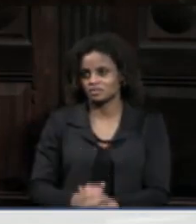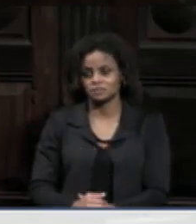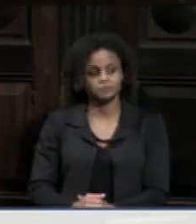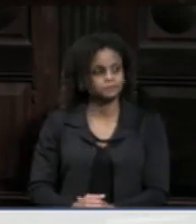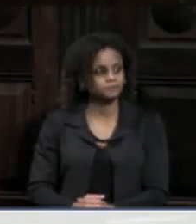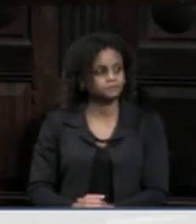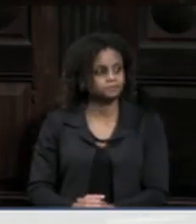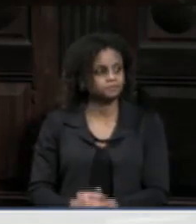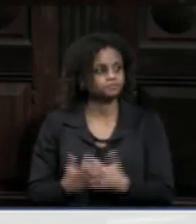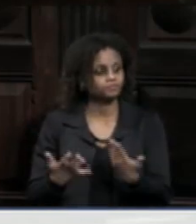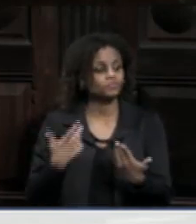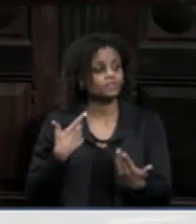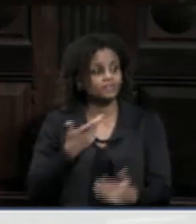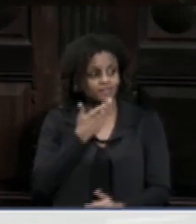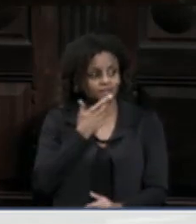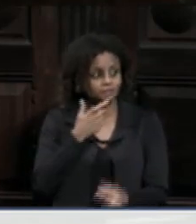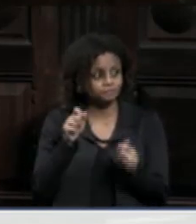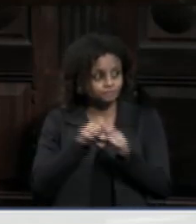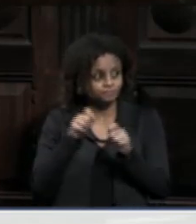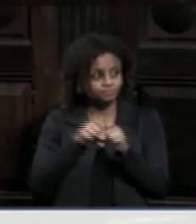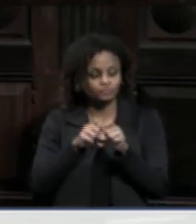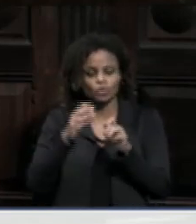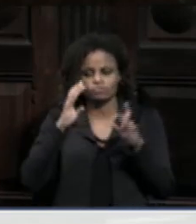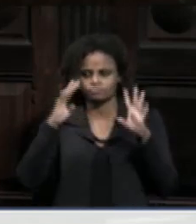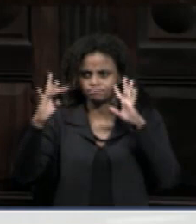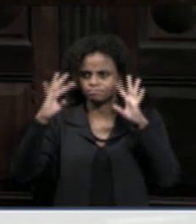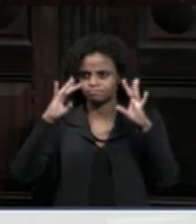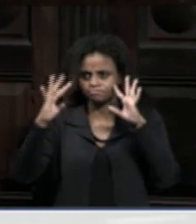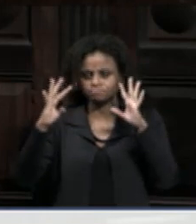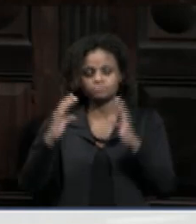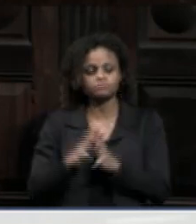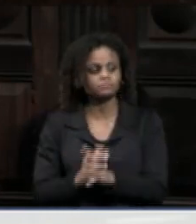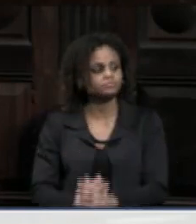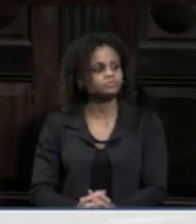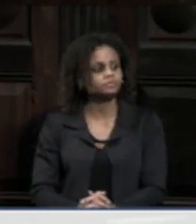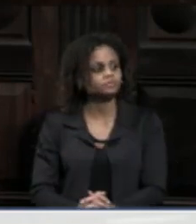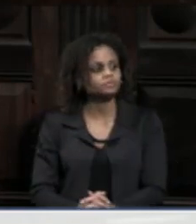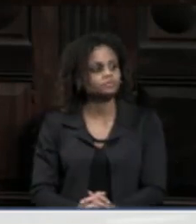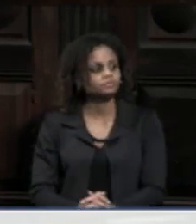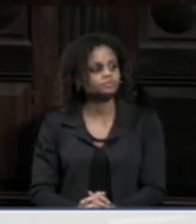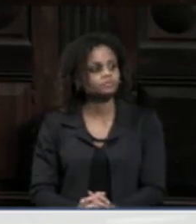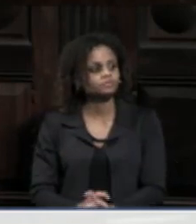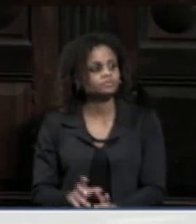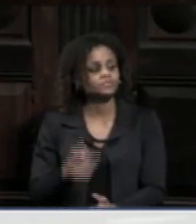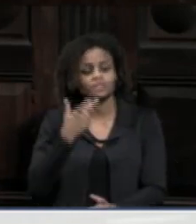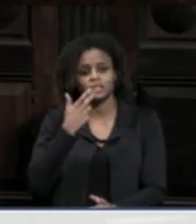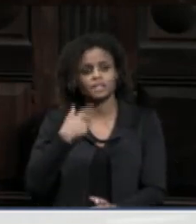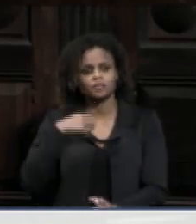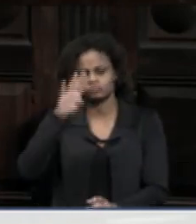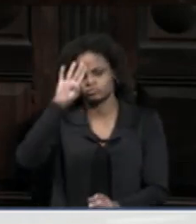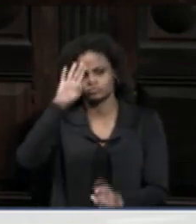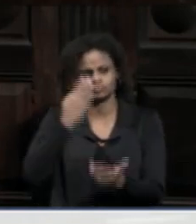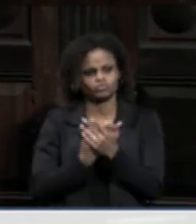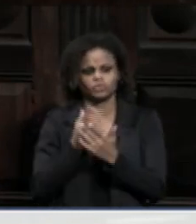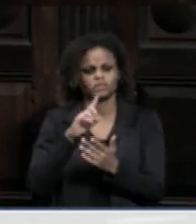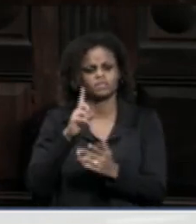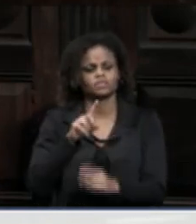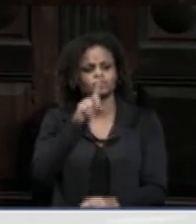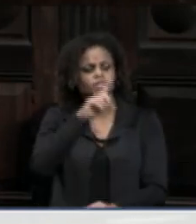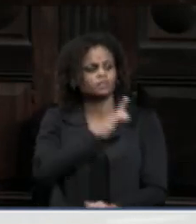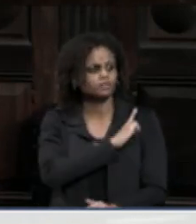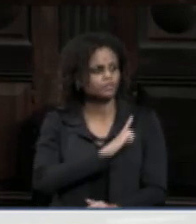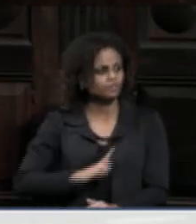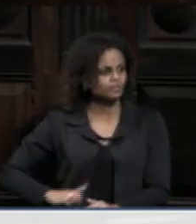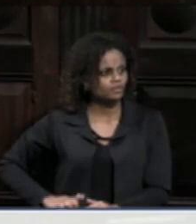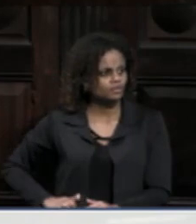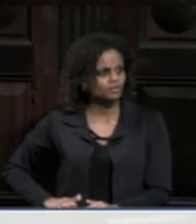Então, eu queria fazer essa linha de raciocínio para dizer que eu não acredito que um